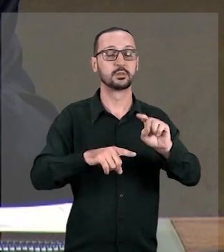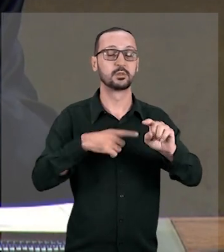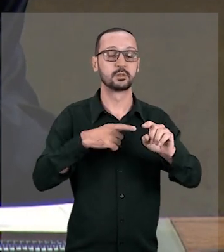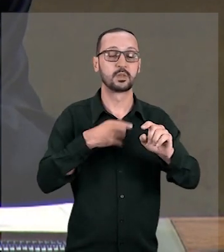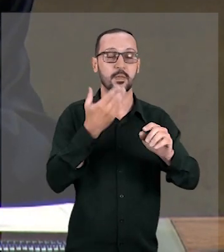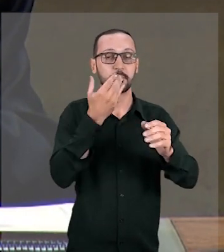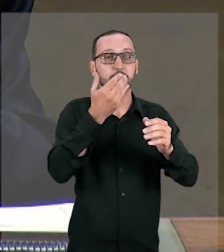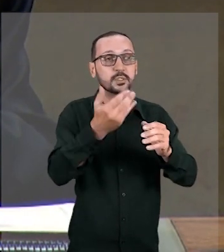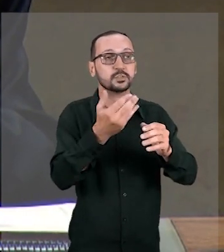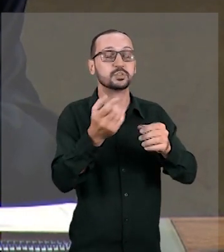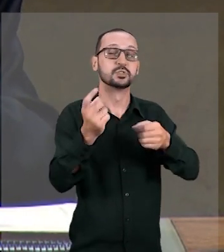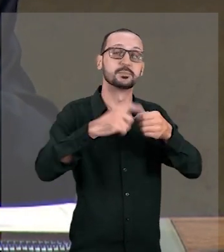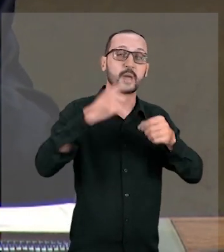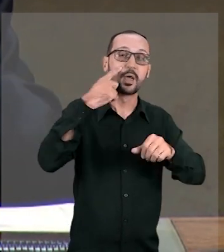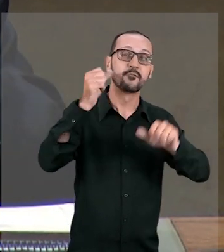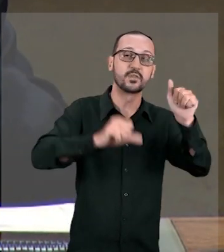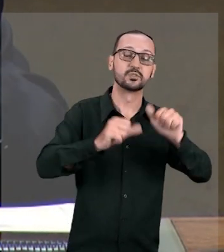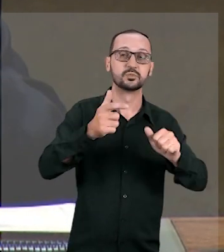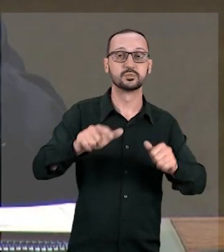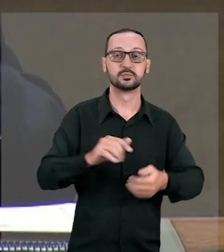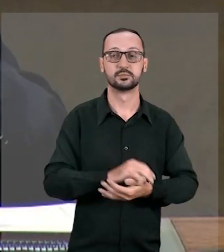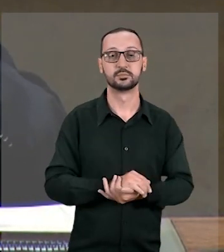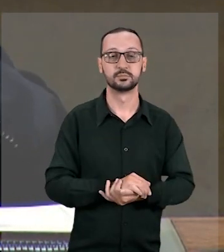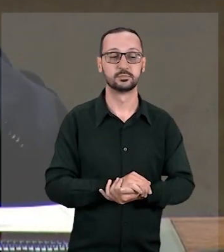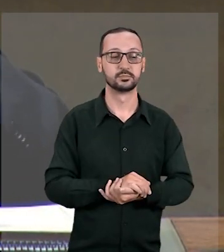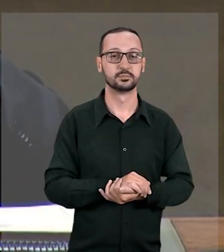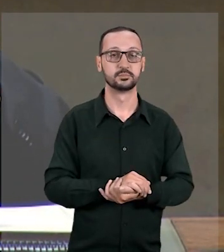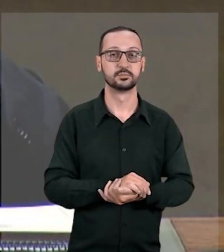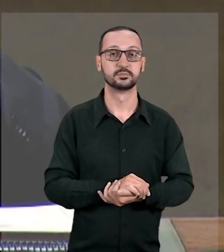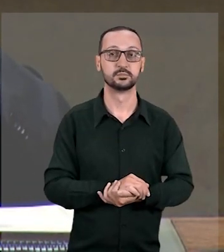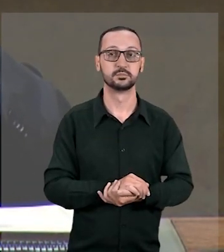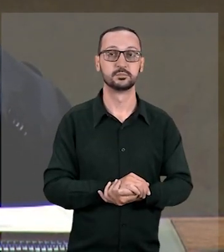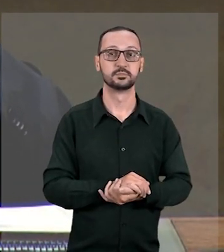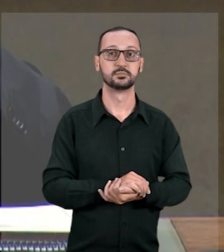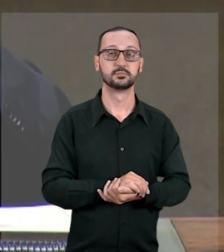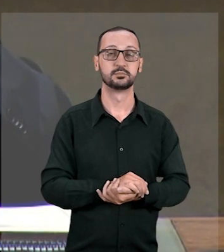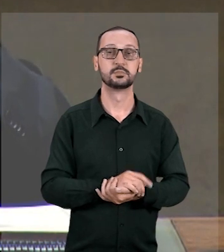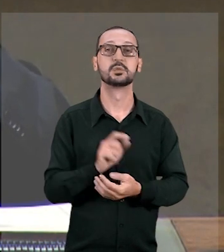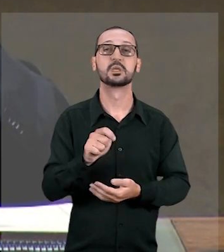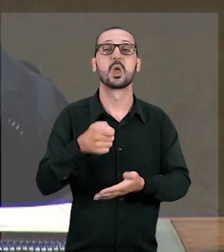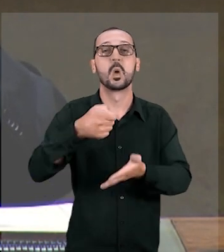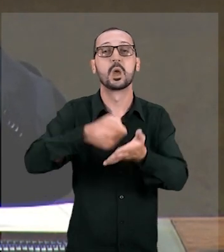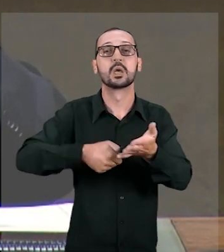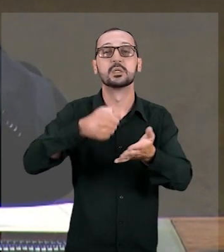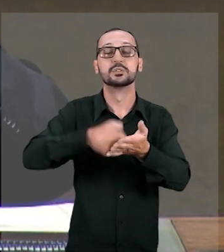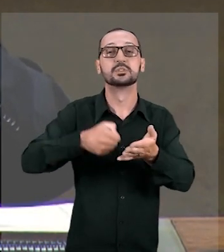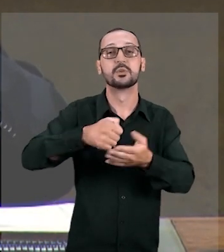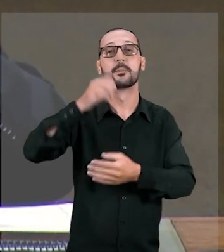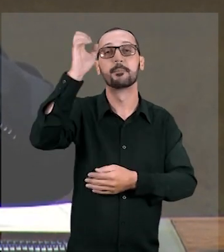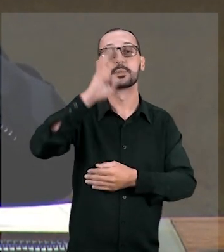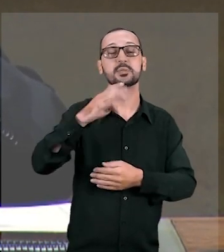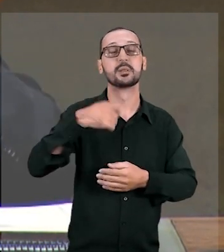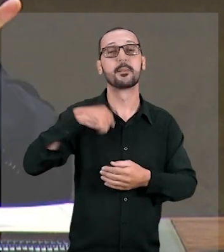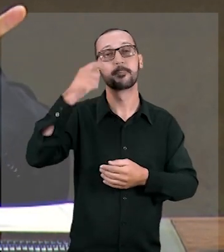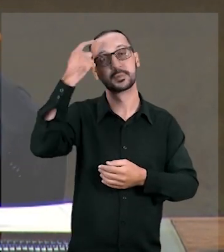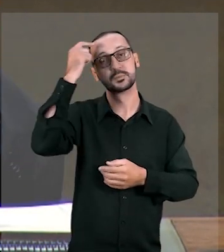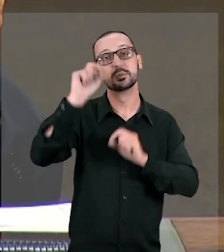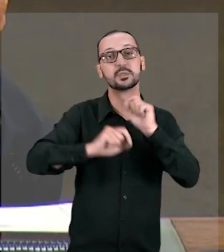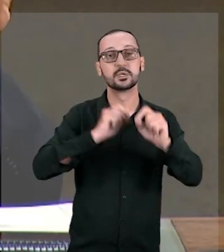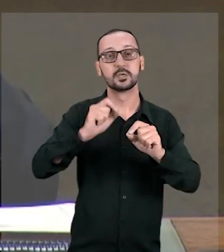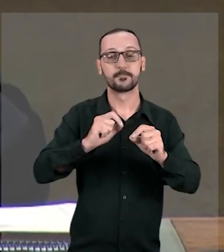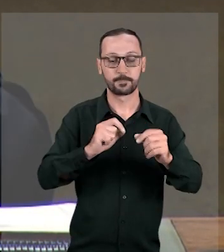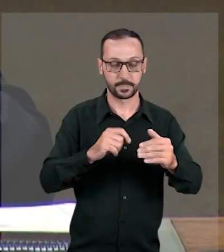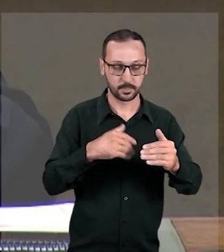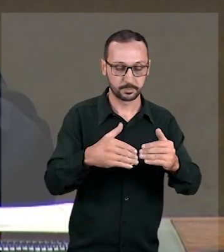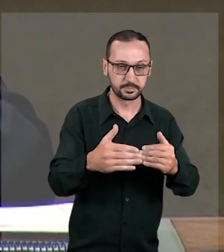em matéria criminal. Isso é que é garantismo. O garantismo à brasileira é essa ideia de que o